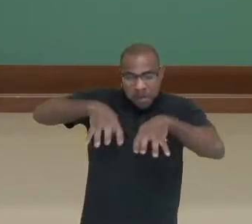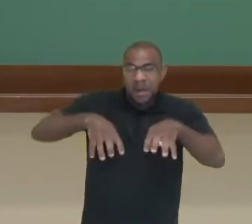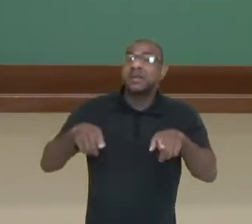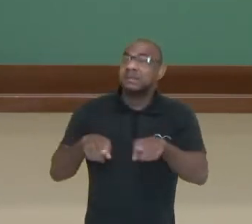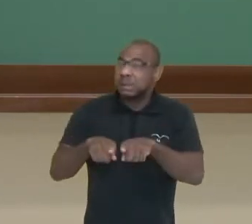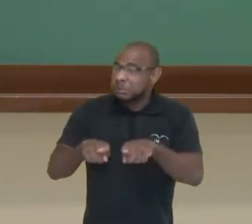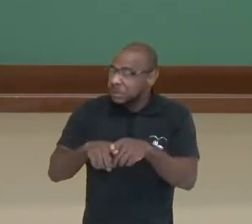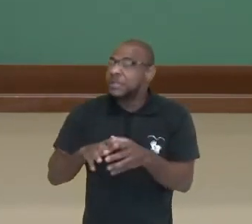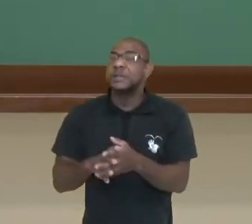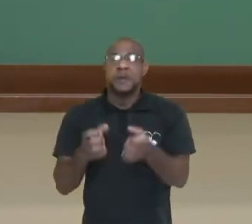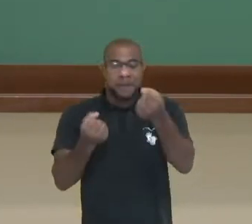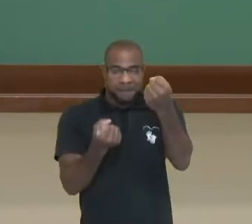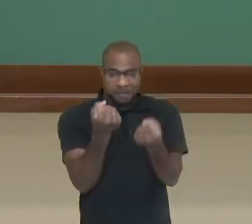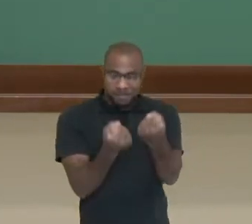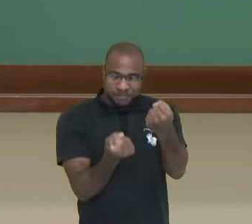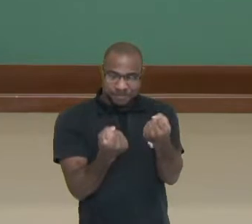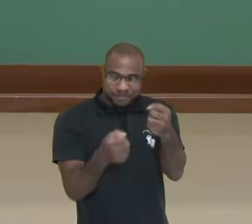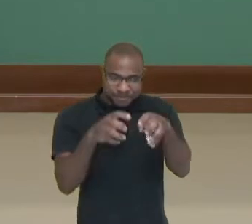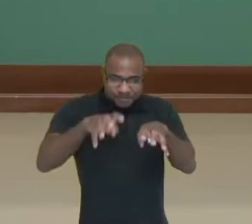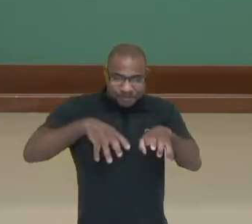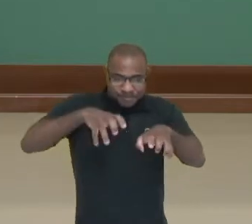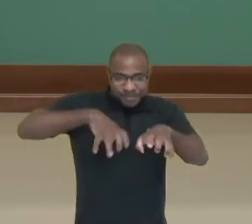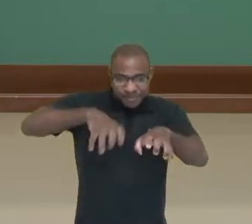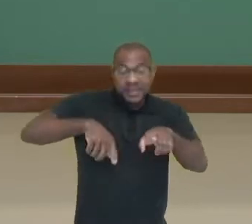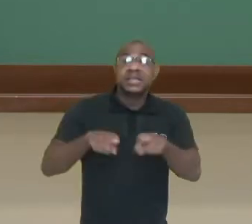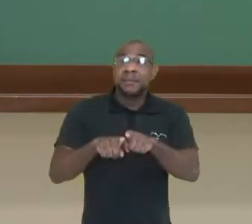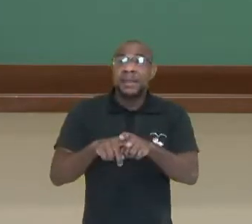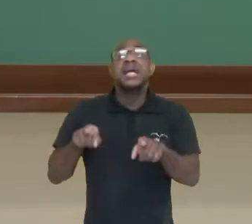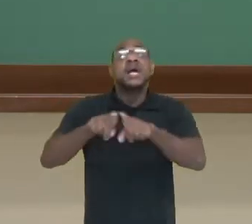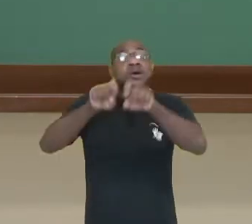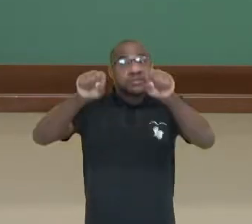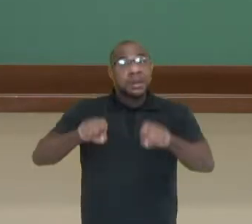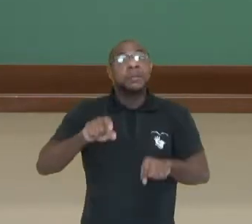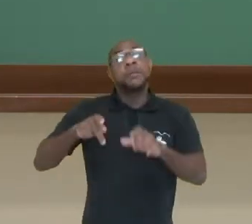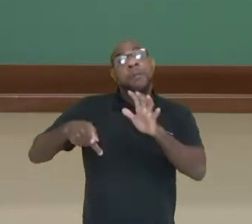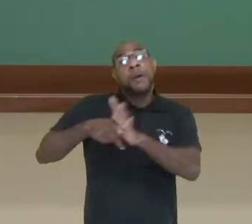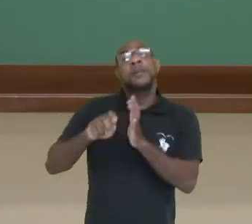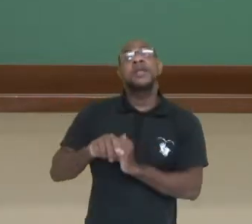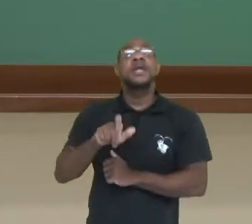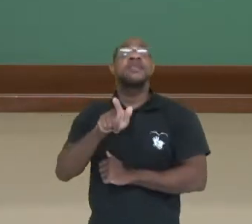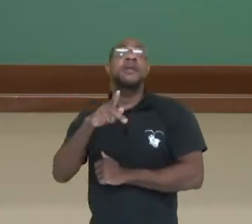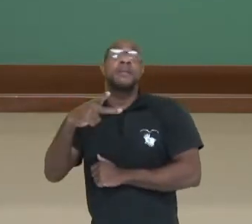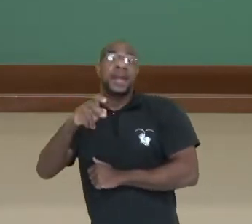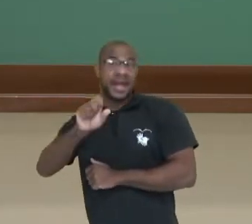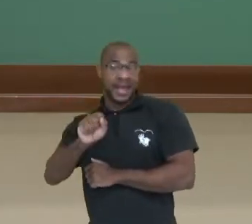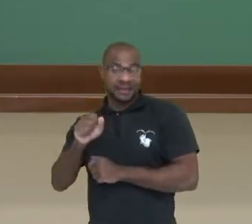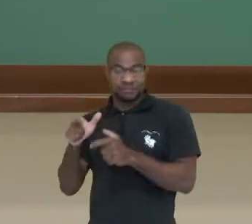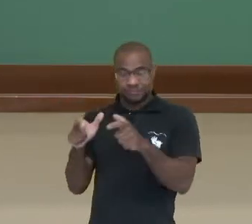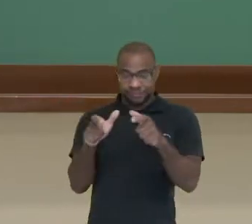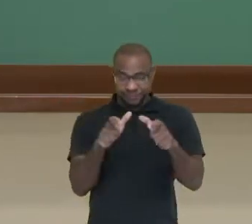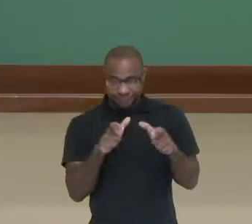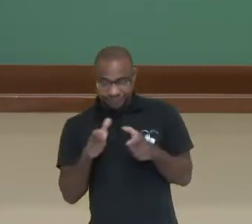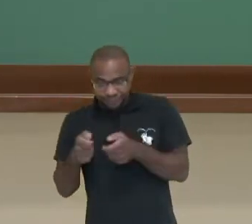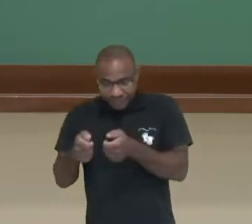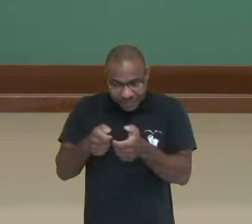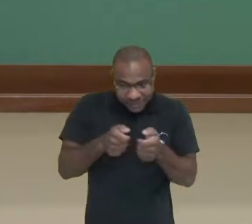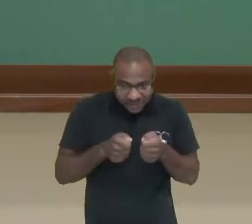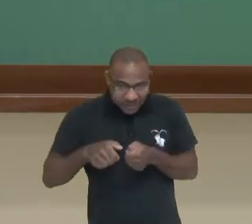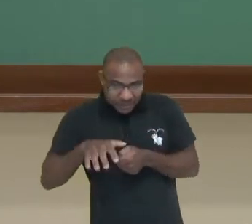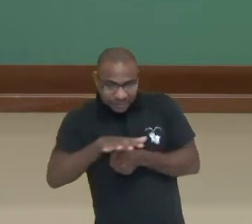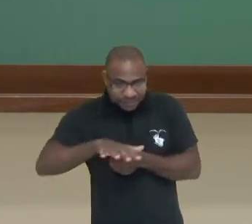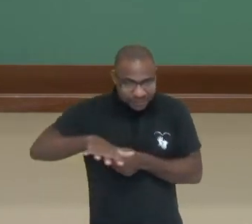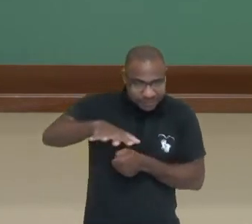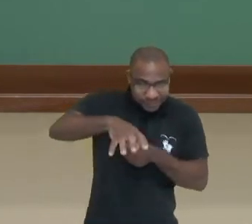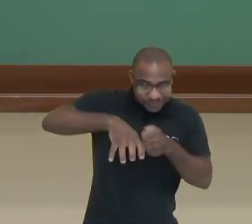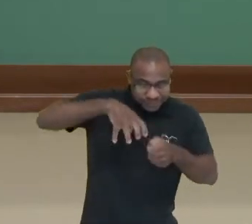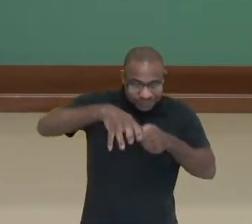acoplamento ou acopladas a um sistema de GPS. Então a coisa é muito tecnológica mesmo, ok? E